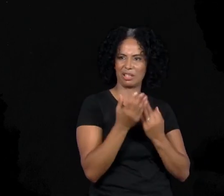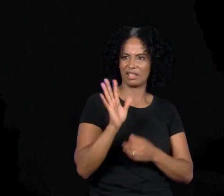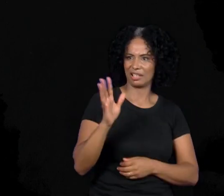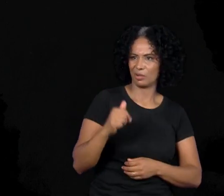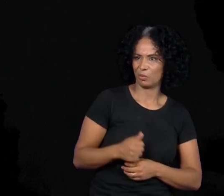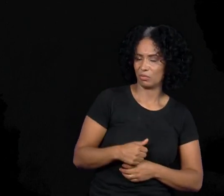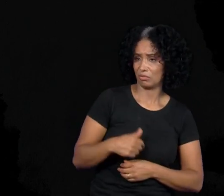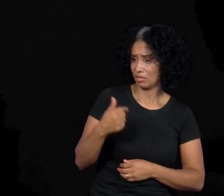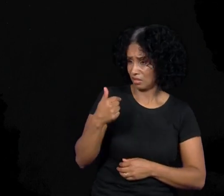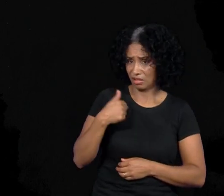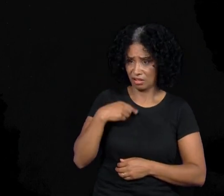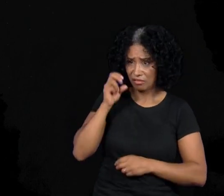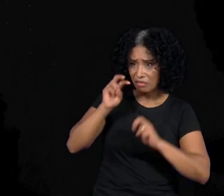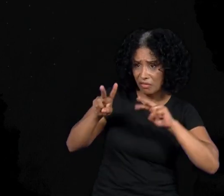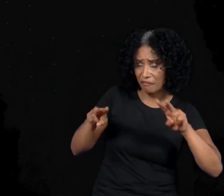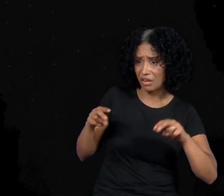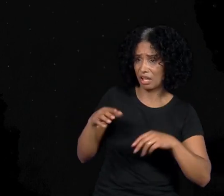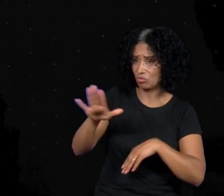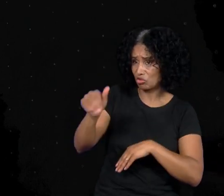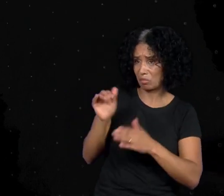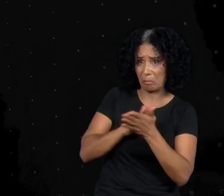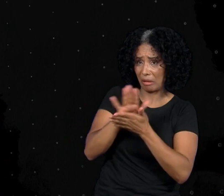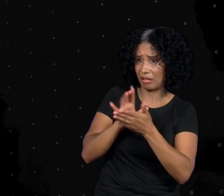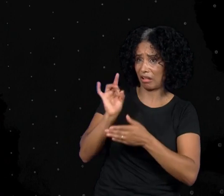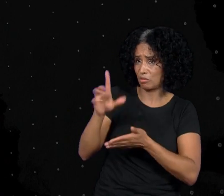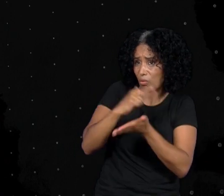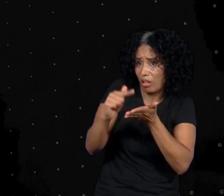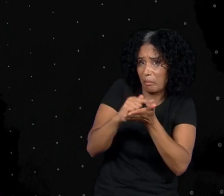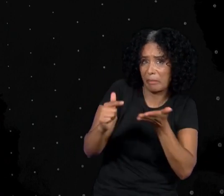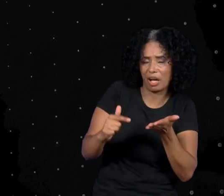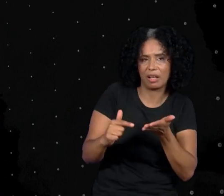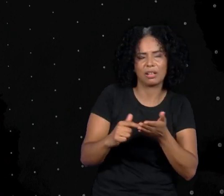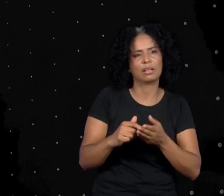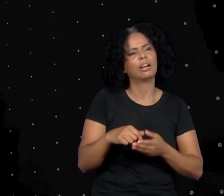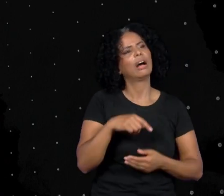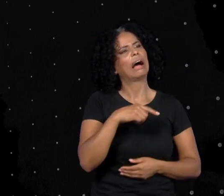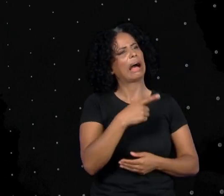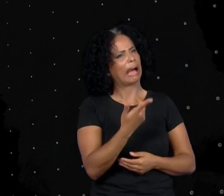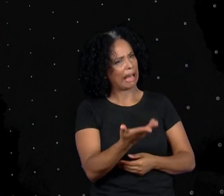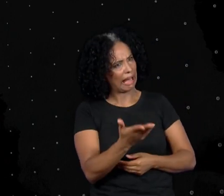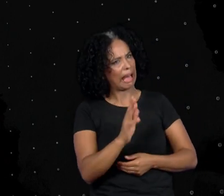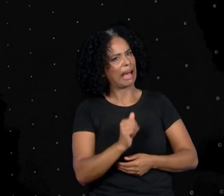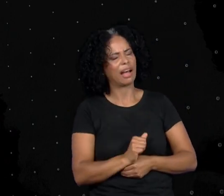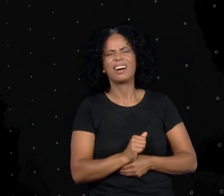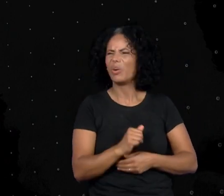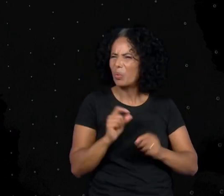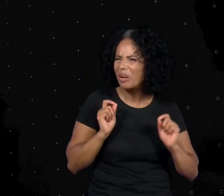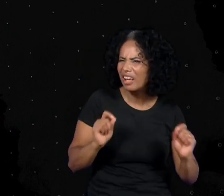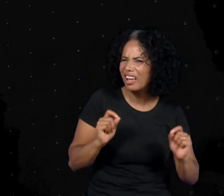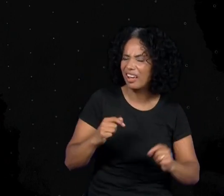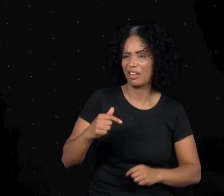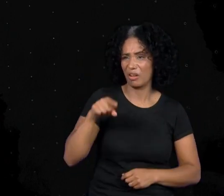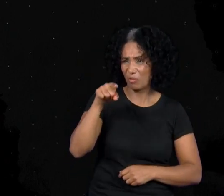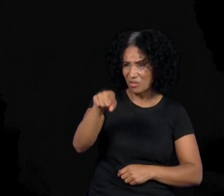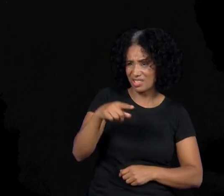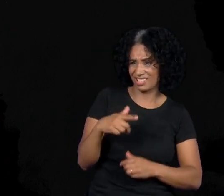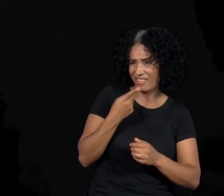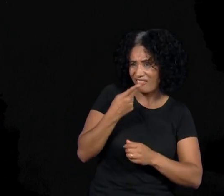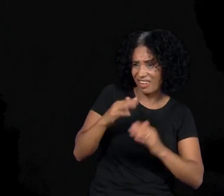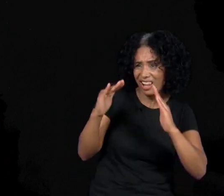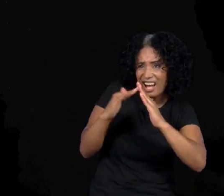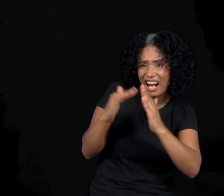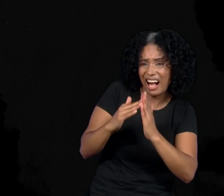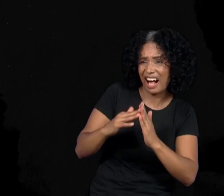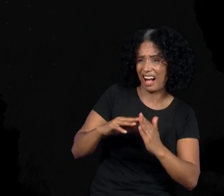chama pra nada. Só pra limpar. Não entendi. Não tem quase nada pra limpar. Quê? Você tá falando isso que quem limpa é eu. Que se fosse você ia ver que essa casa